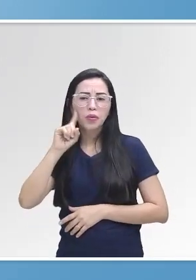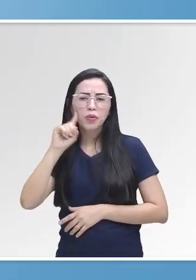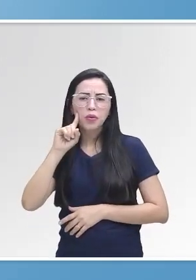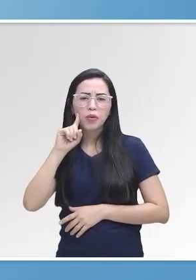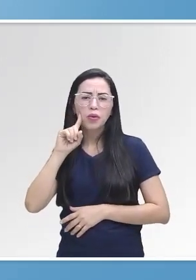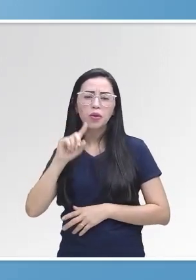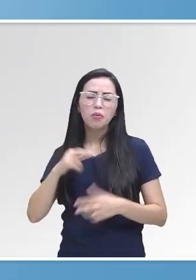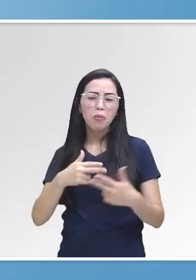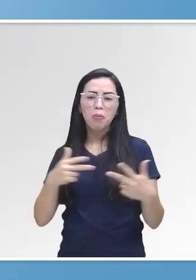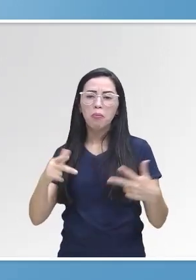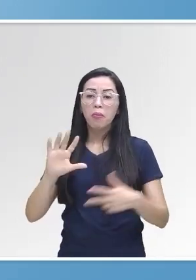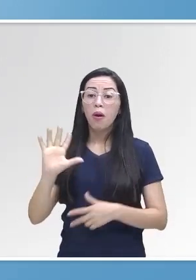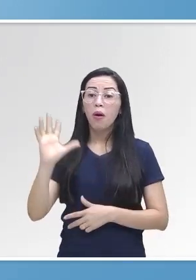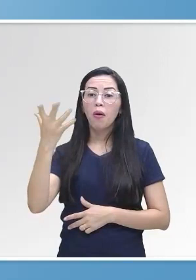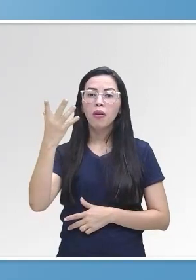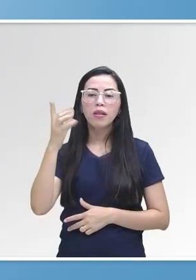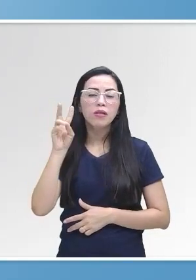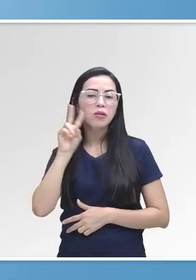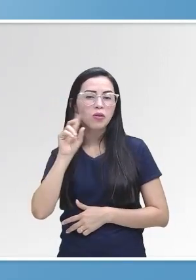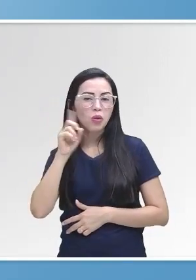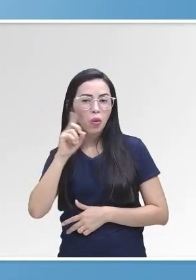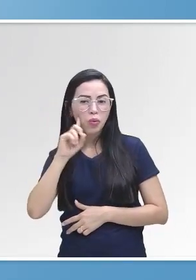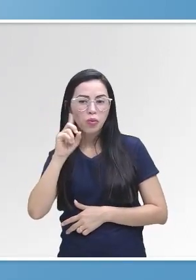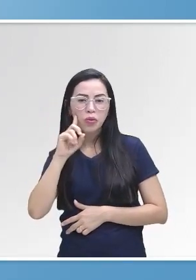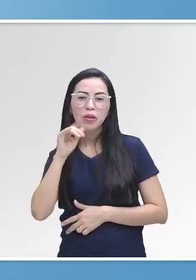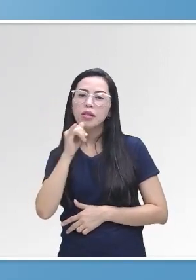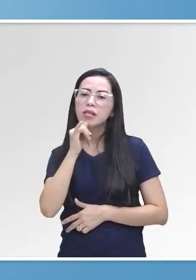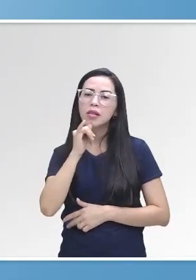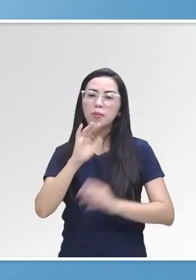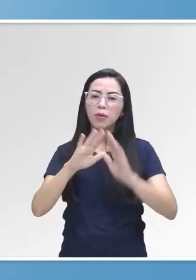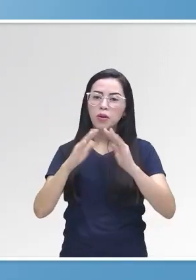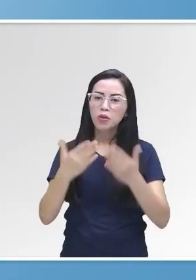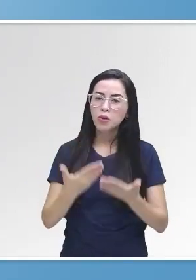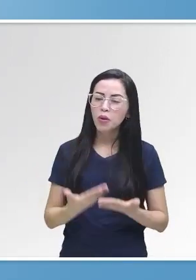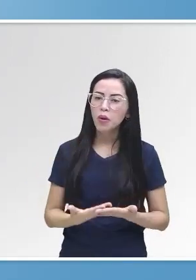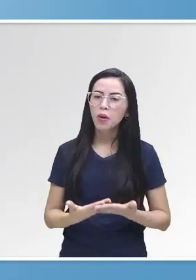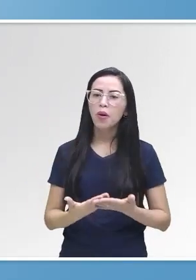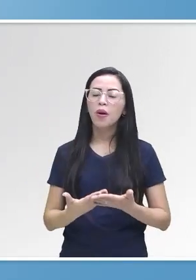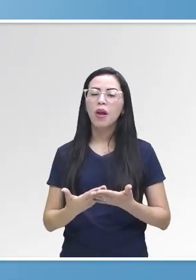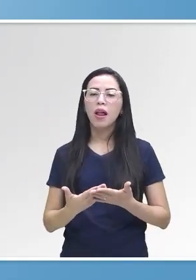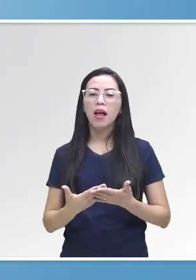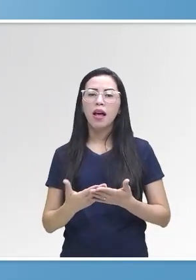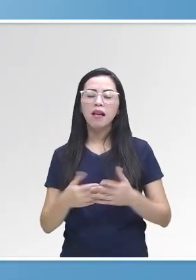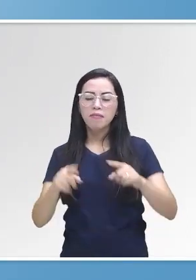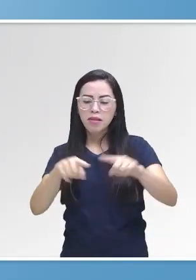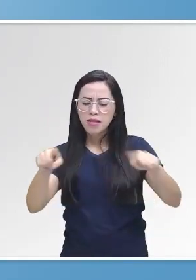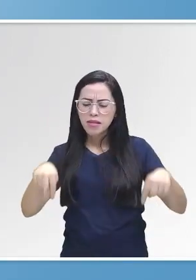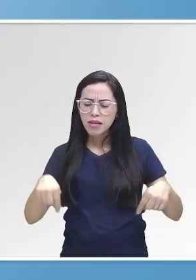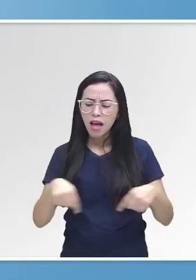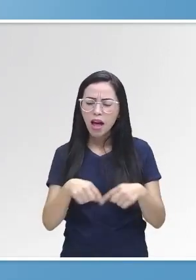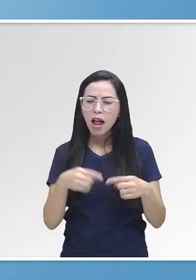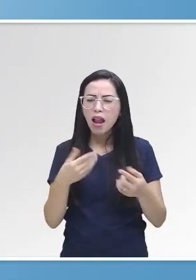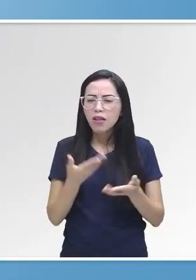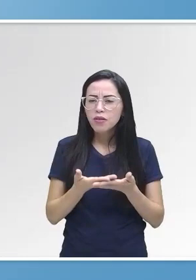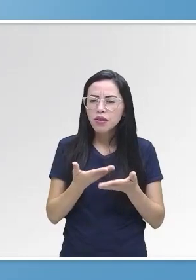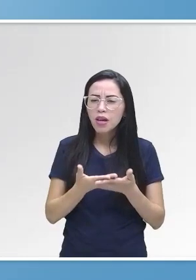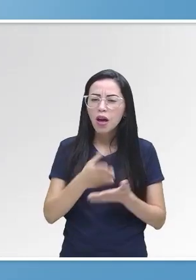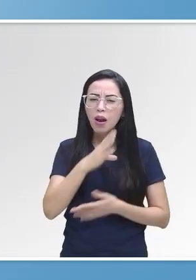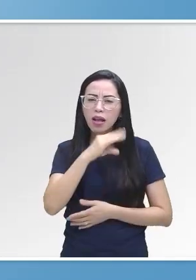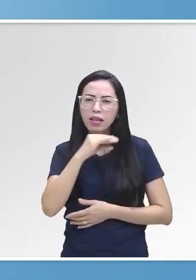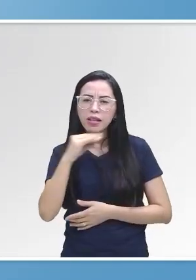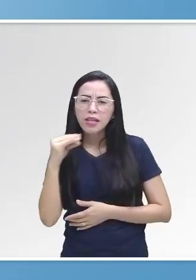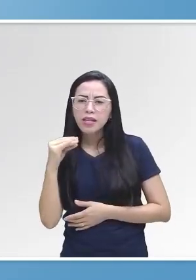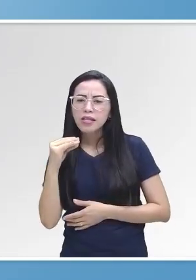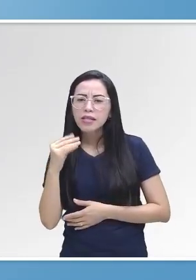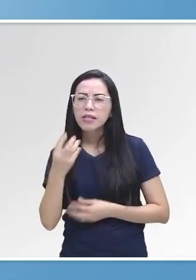no nosso dia-a-dia né ali na escola aí as crianças em sala de aula é o que a gente pode representar